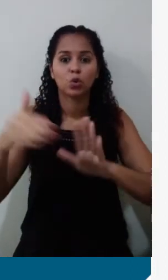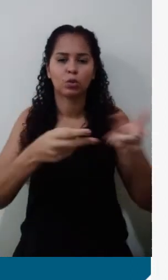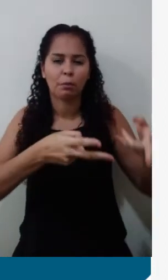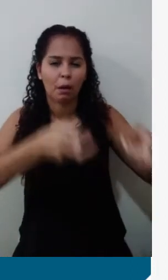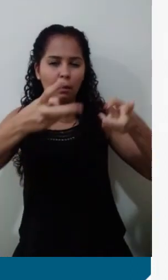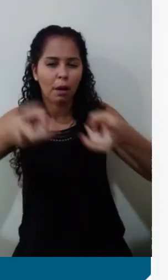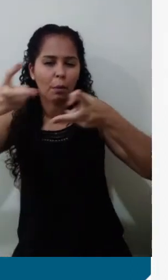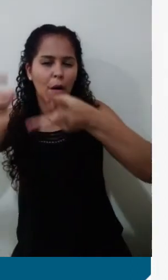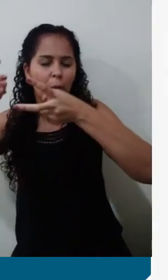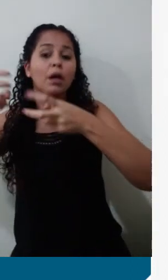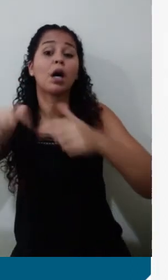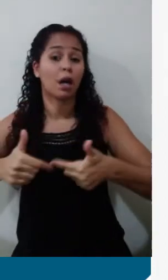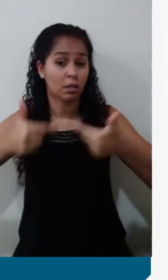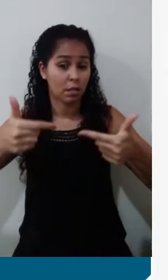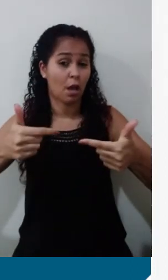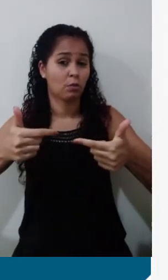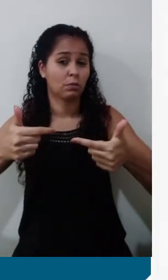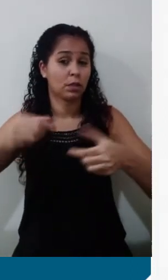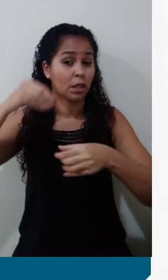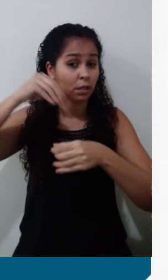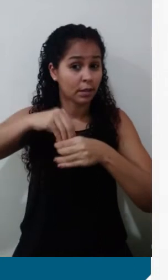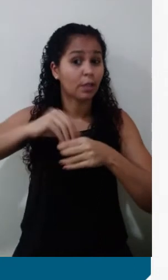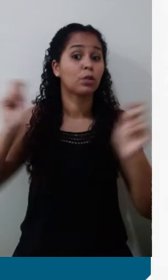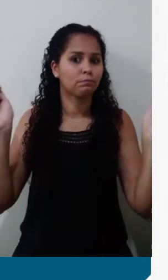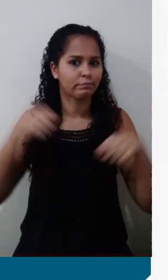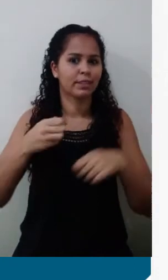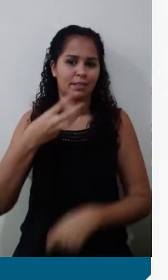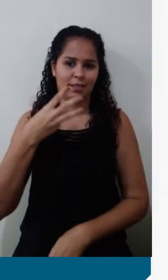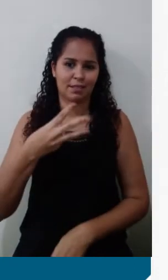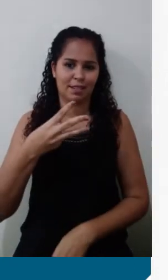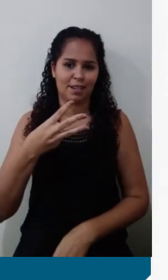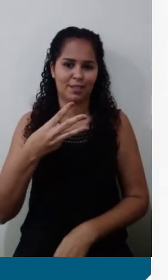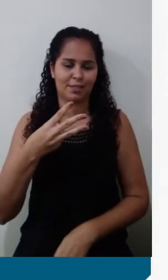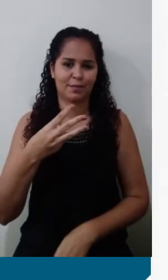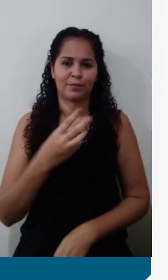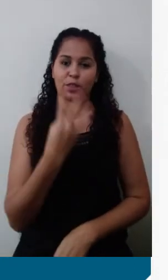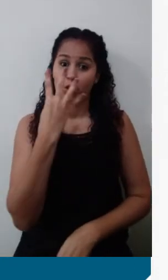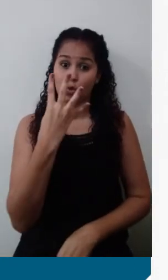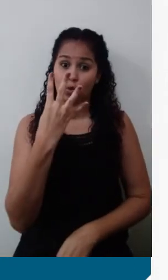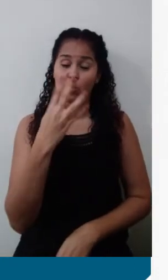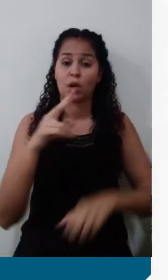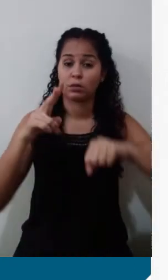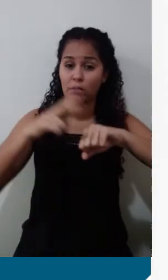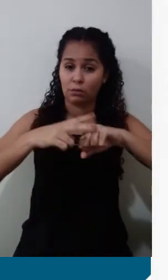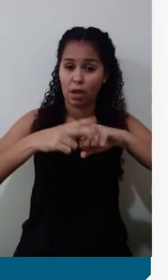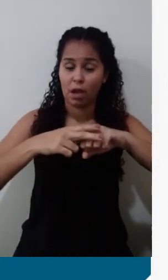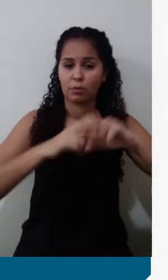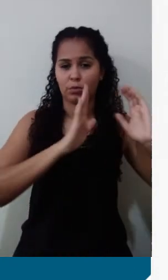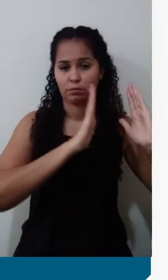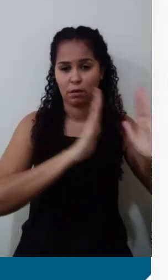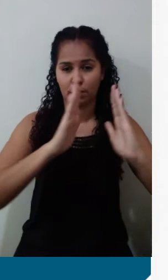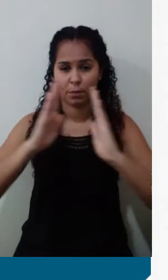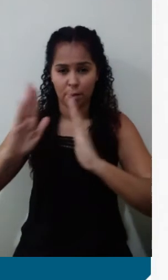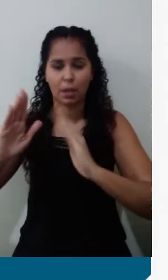são percebidas, todas essas ações são percebidas dentro da competência 3, através desses 4 verbos